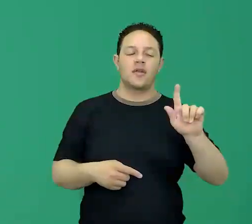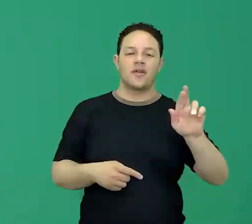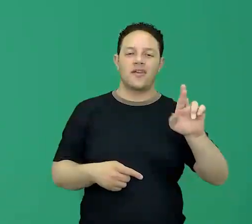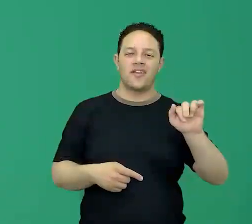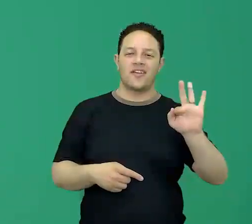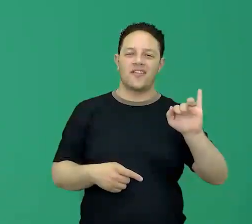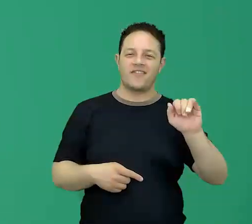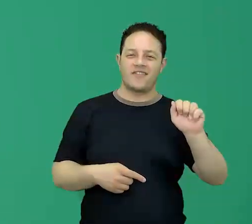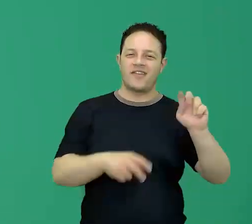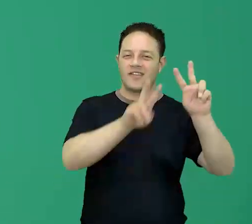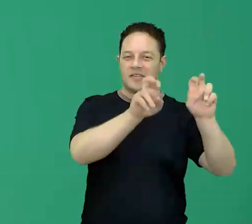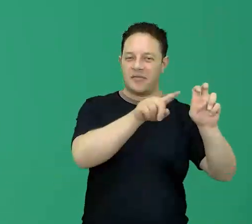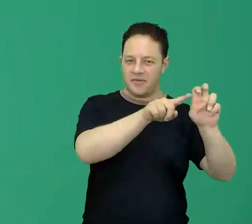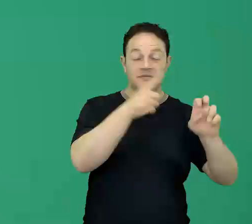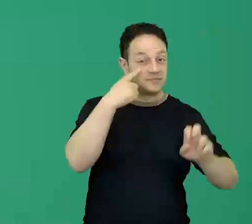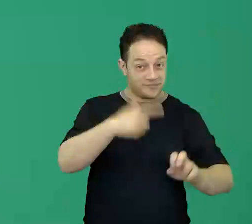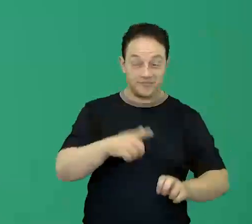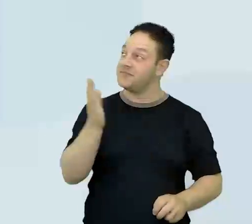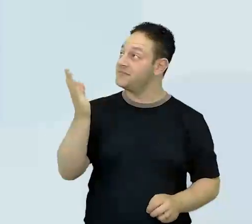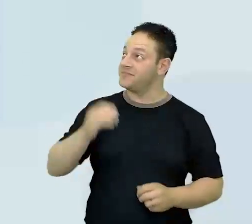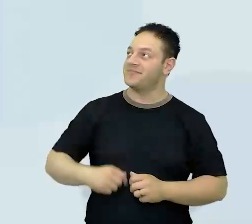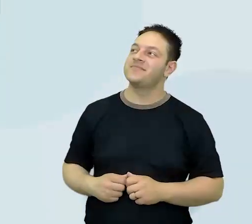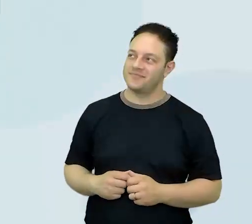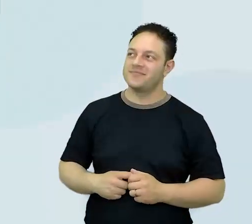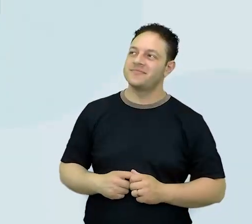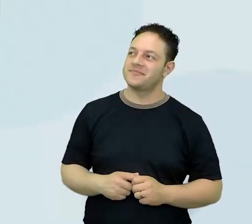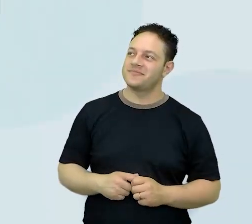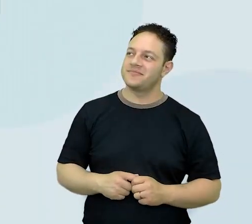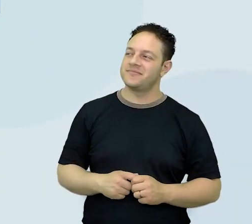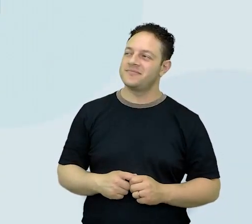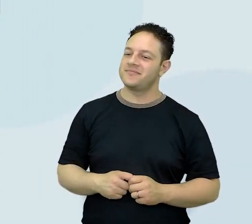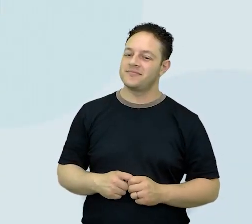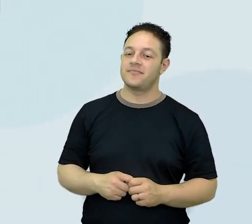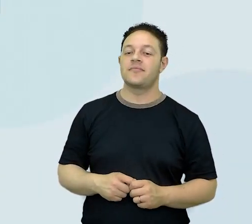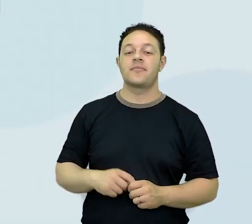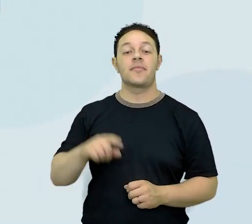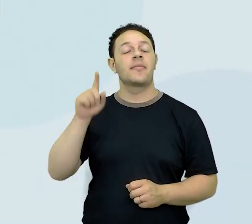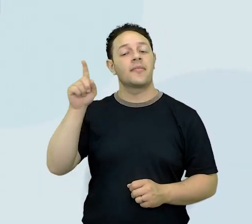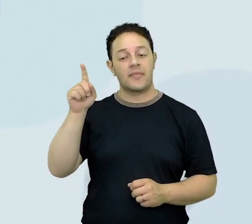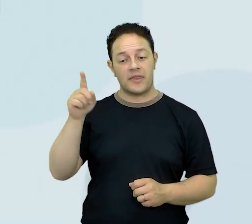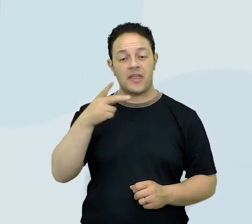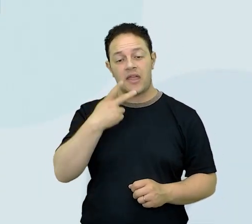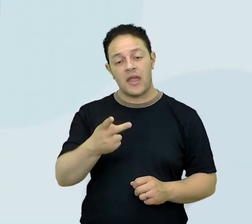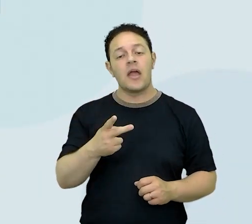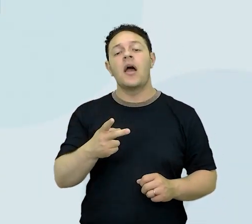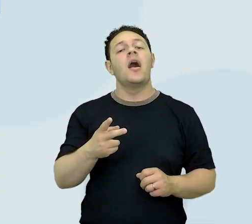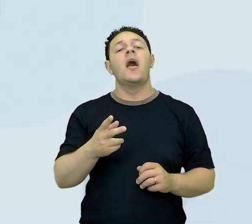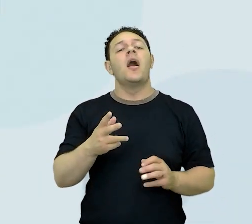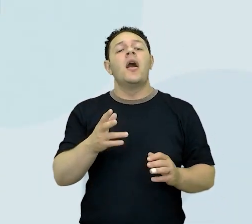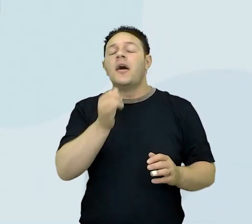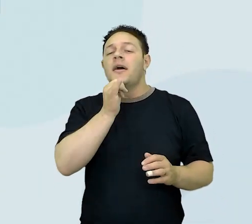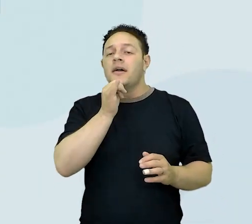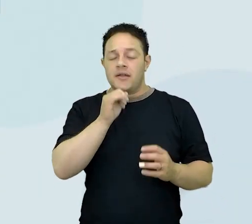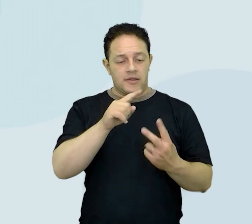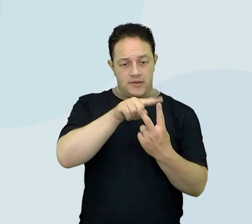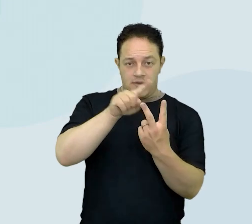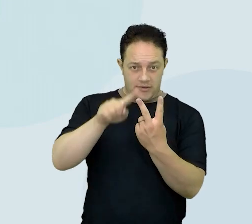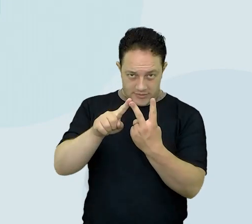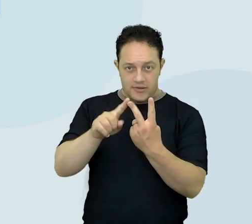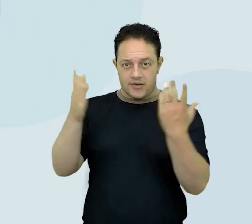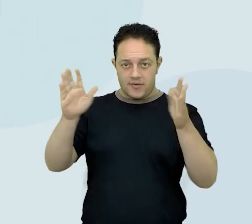temática. Beleza? Vamos lá para a nossa tela mais uma vez. Bora lá. Bem, qual que é a base científica, né, das